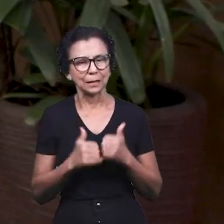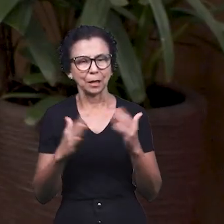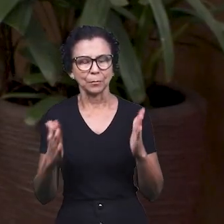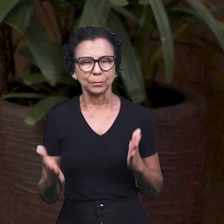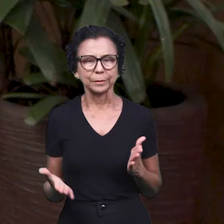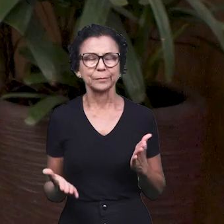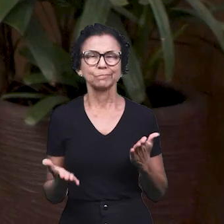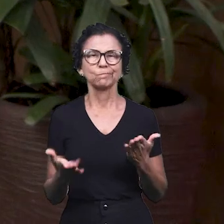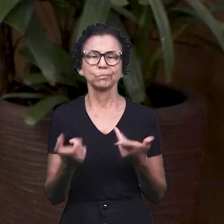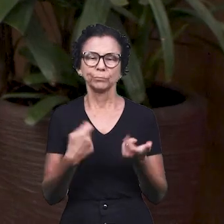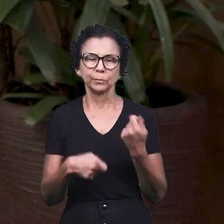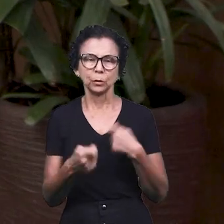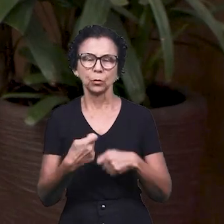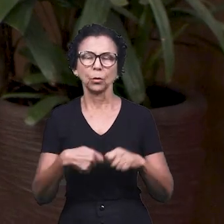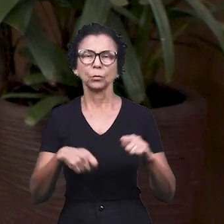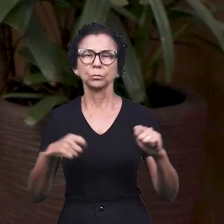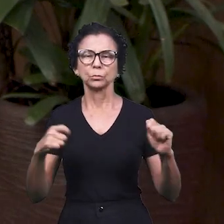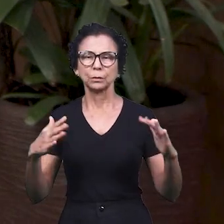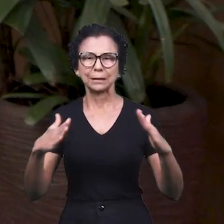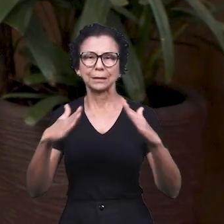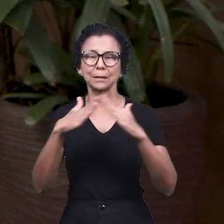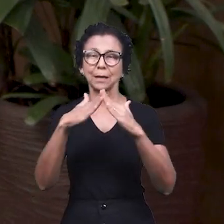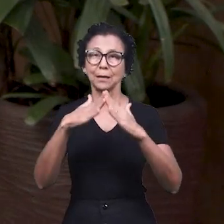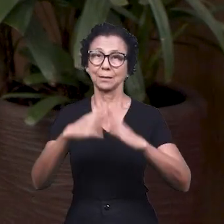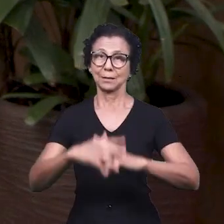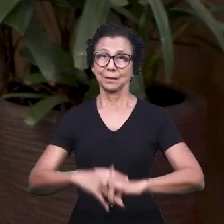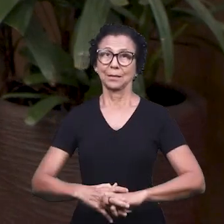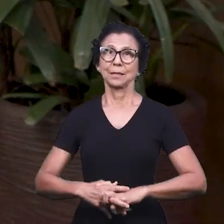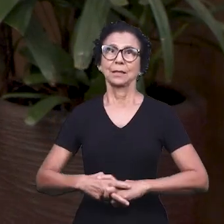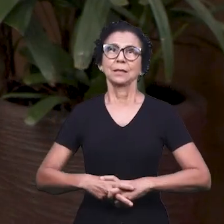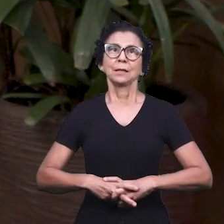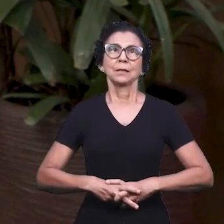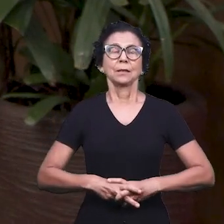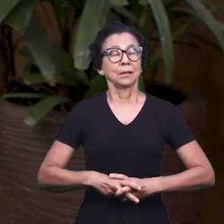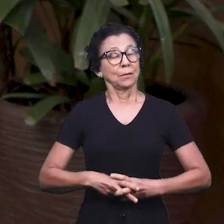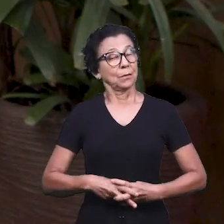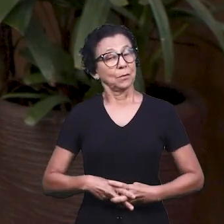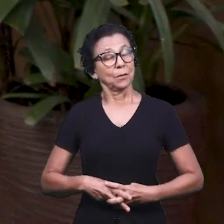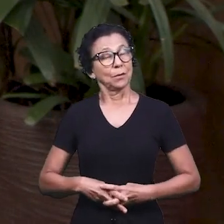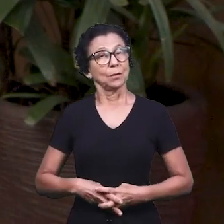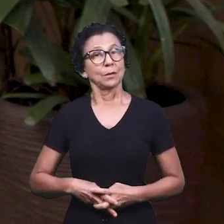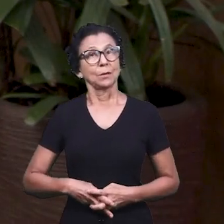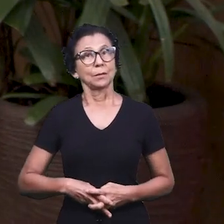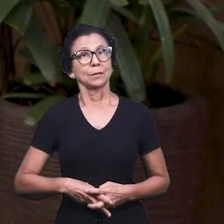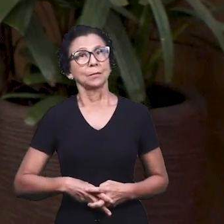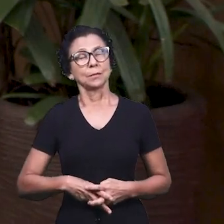já tem um negócio em casa, observe que tem os momentos para tomar